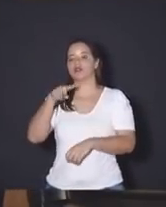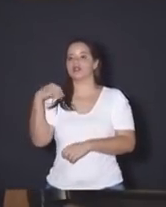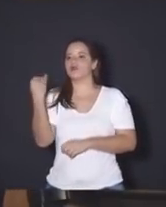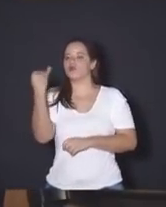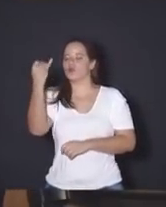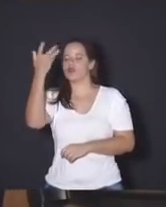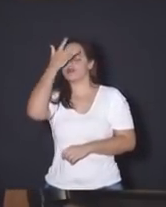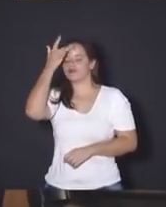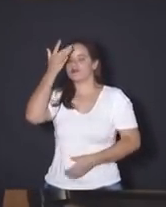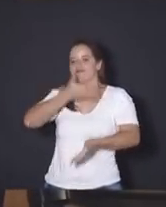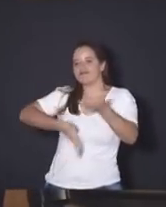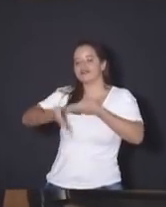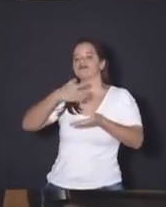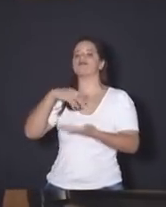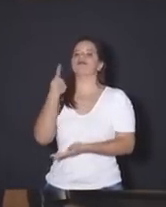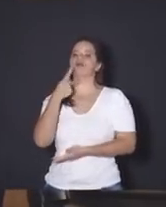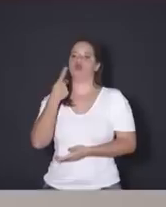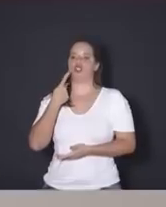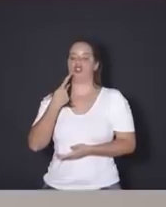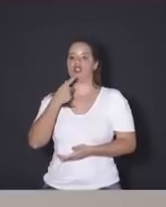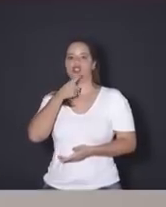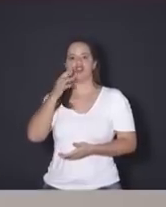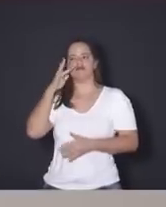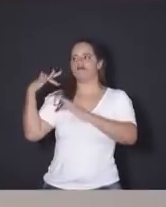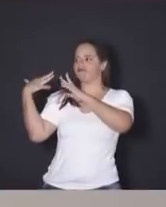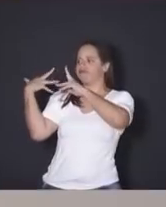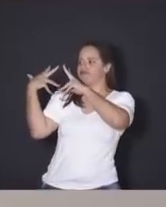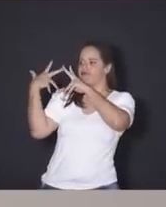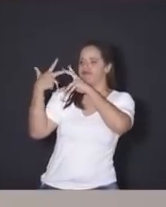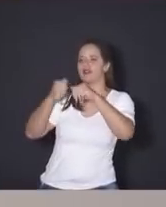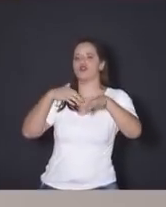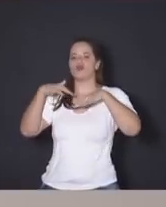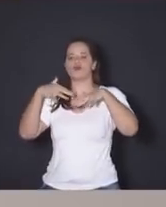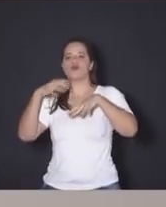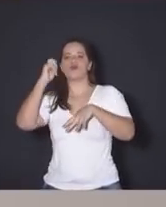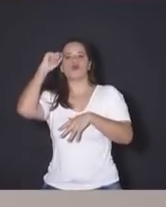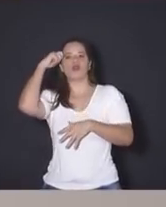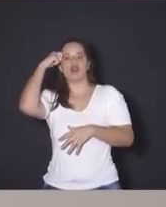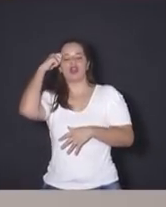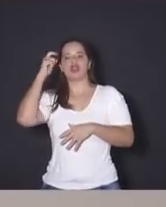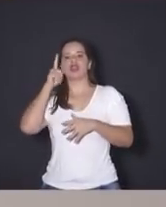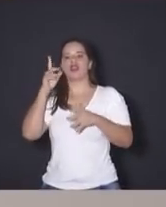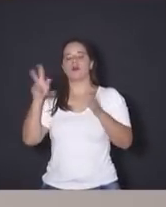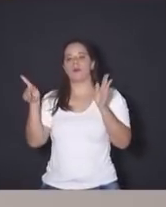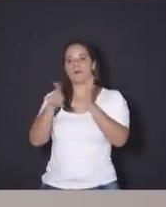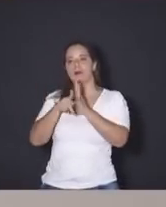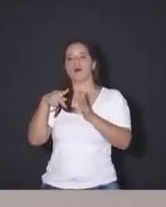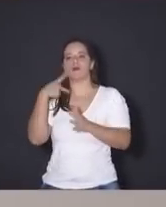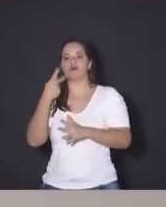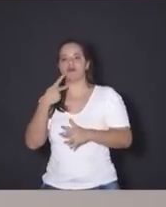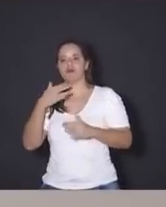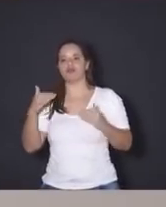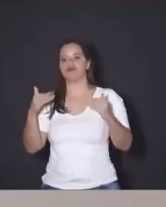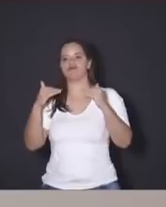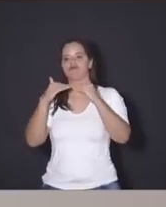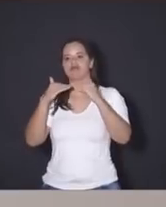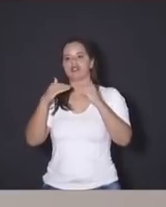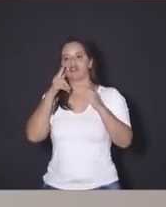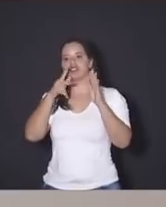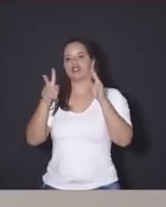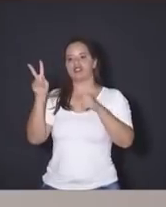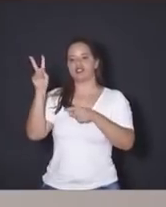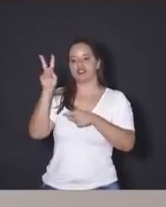envolvam politicamente nem legal que você vem de uma trajetória do movimento negro que o movimento altamente politizado é político em defesa